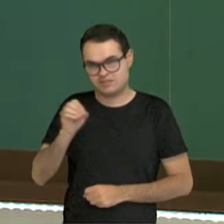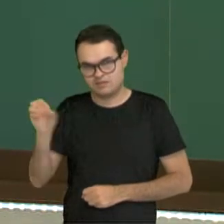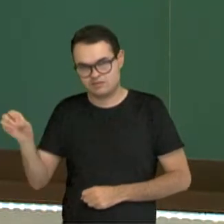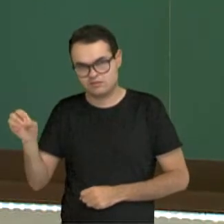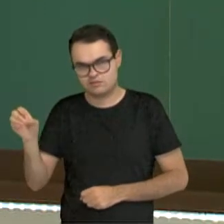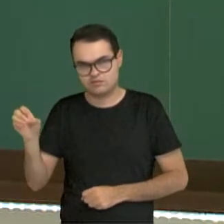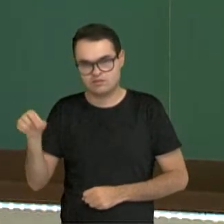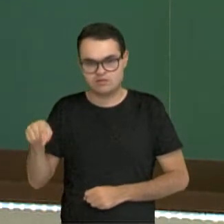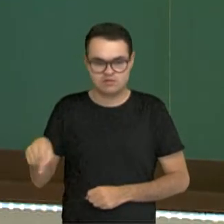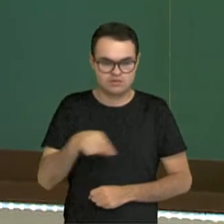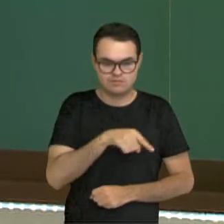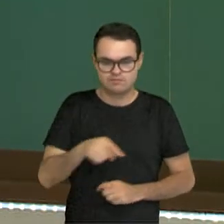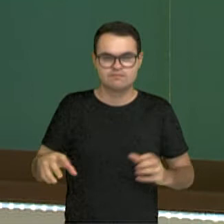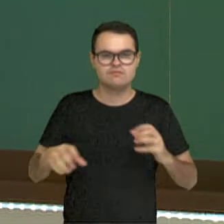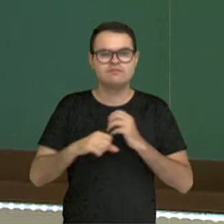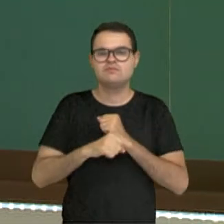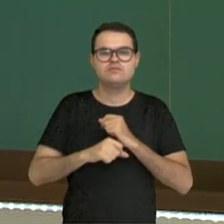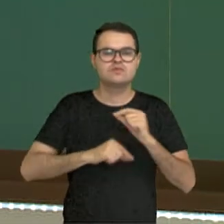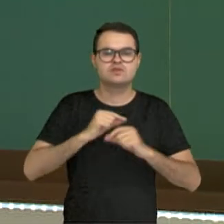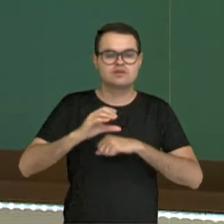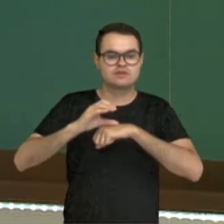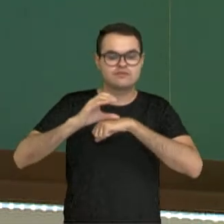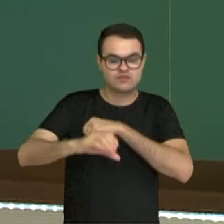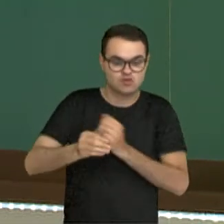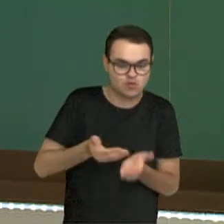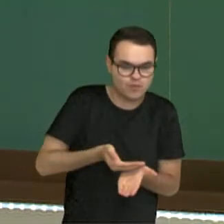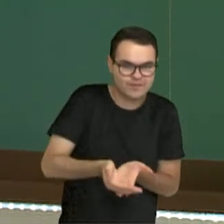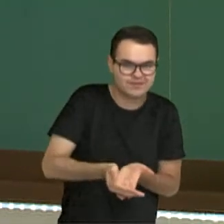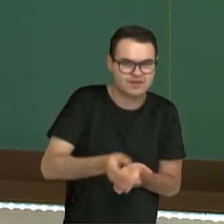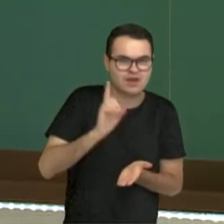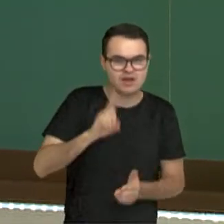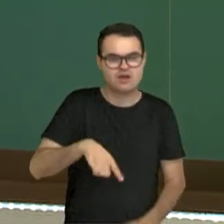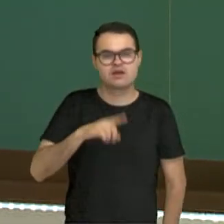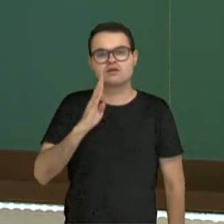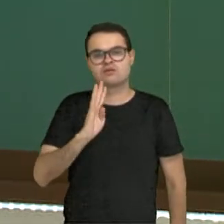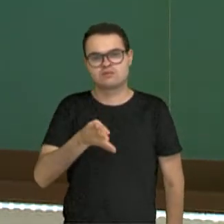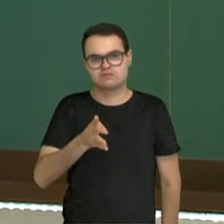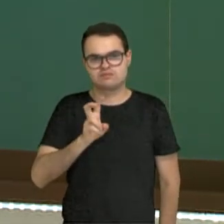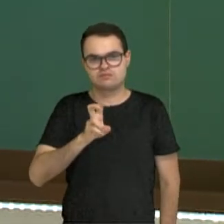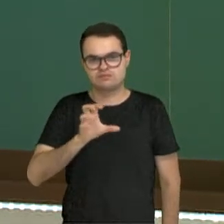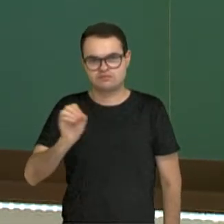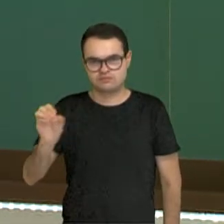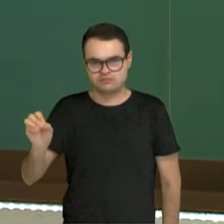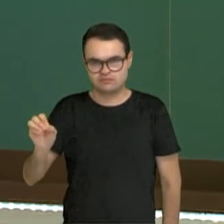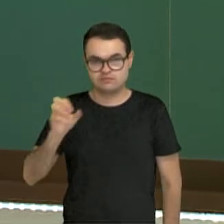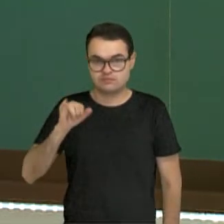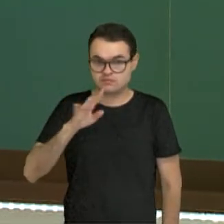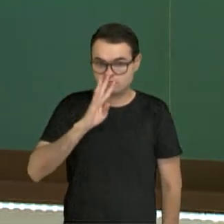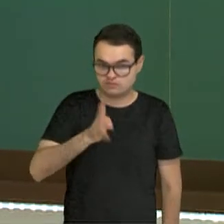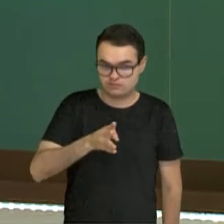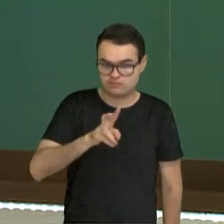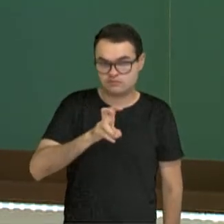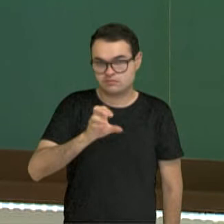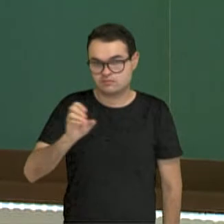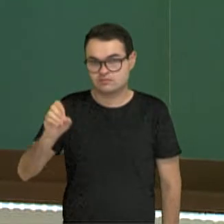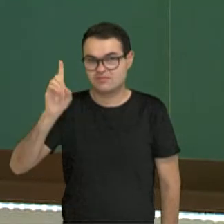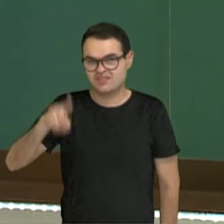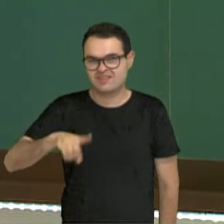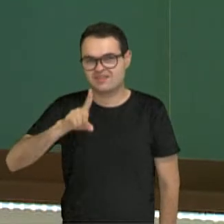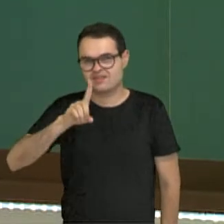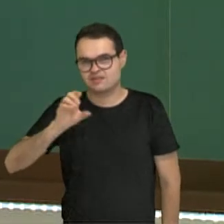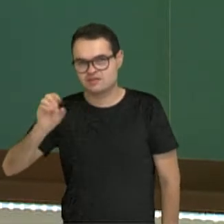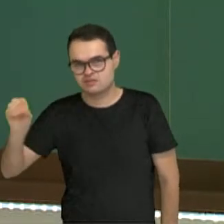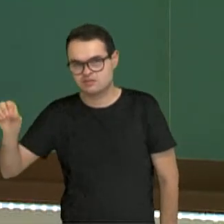mais o 2.000, o total que foi investido no início foi 4.500. Se 4.500 é o meu 100%,